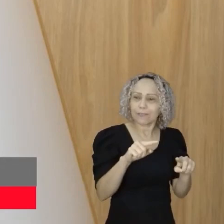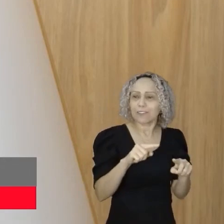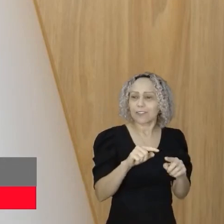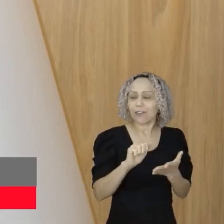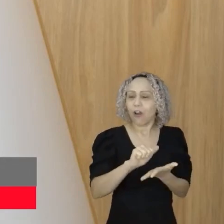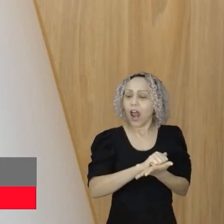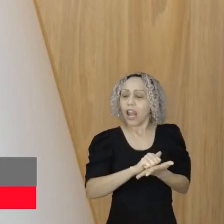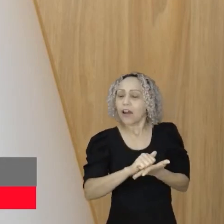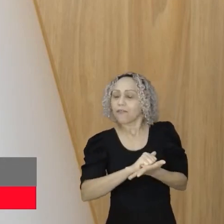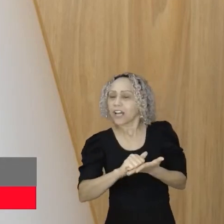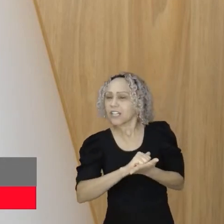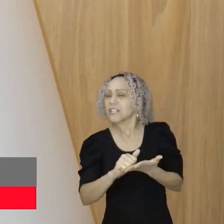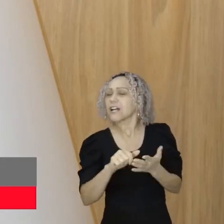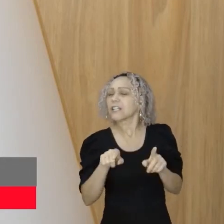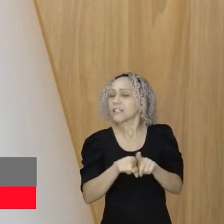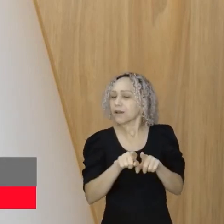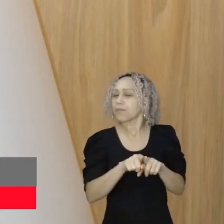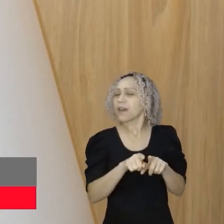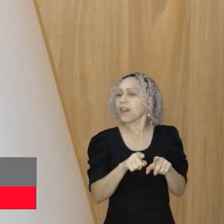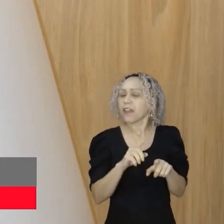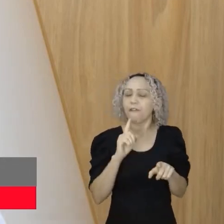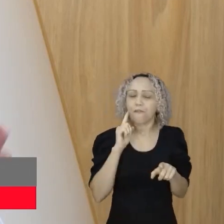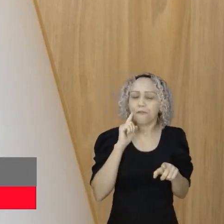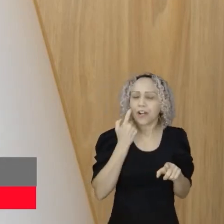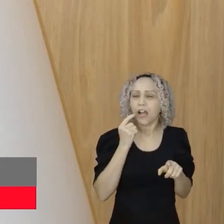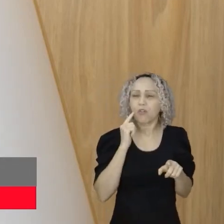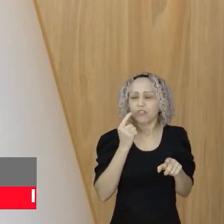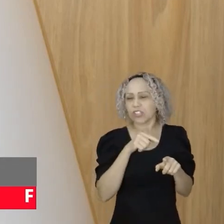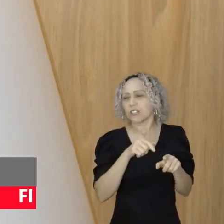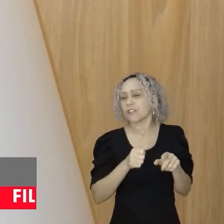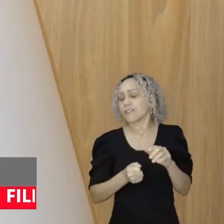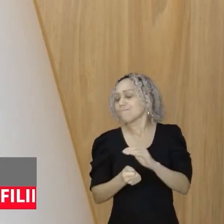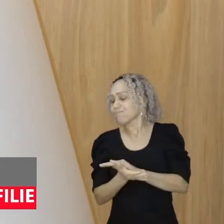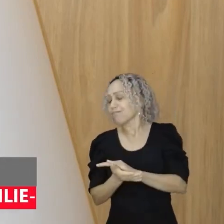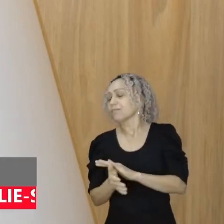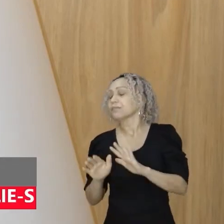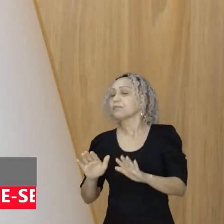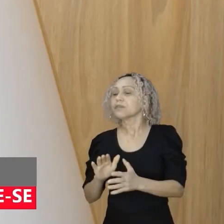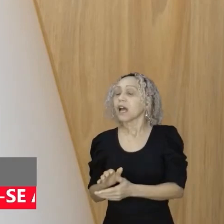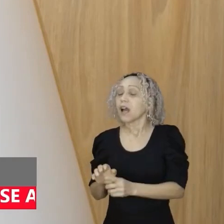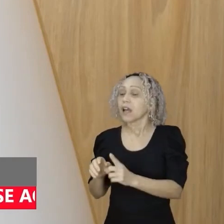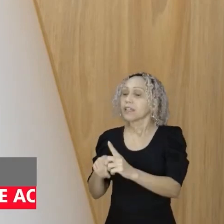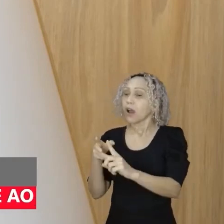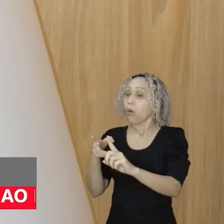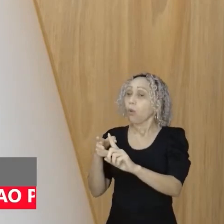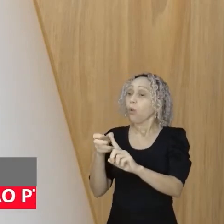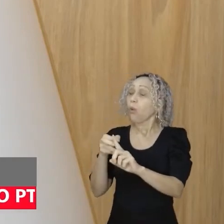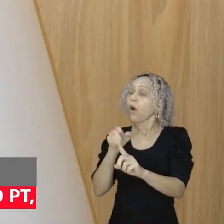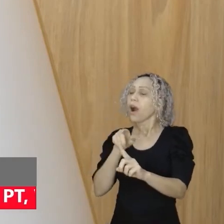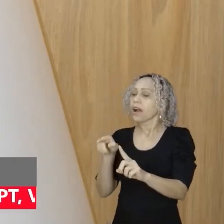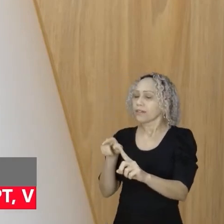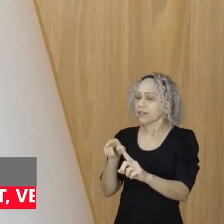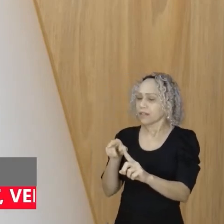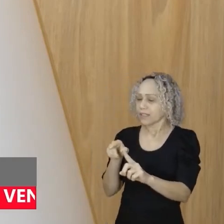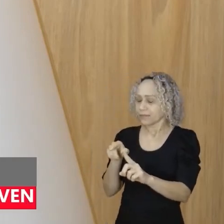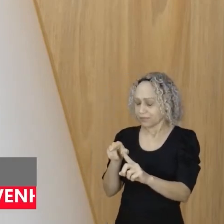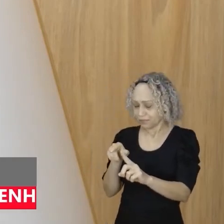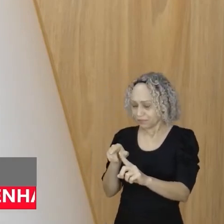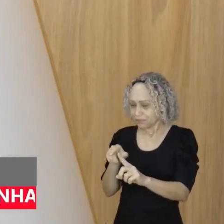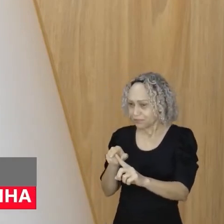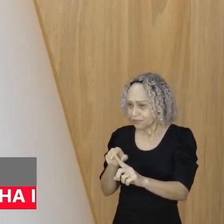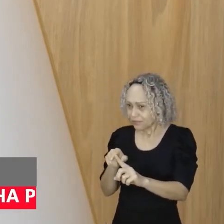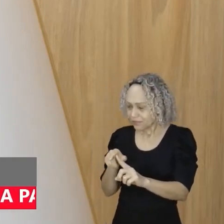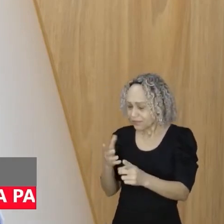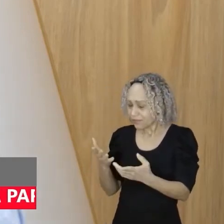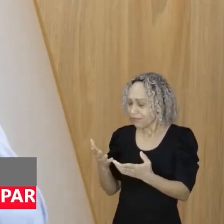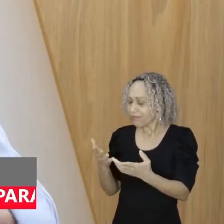recursos do Bolsonaro e da Carla Zambelli, principalmente, e a partir daí ele vai em praça pública dizer que a urna é